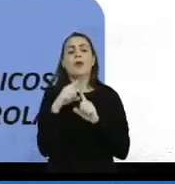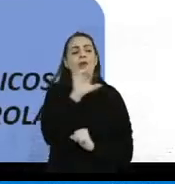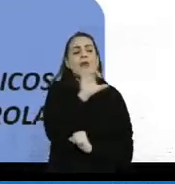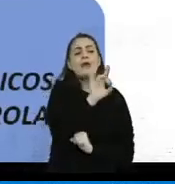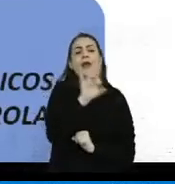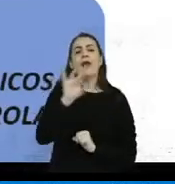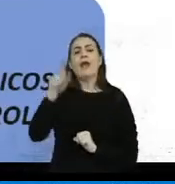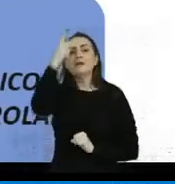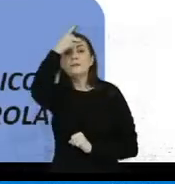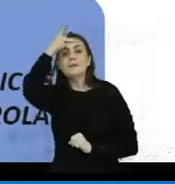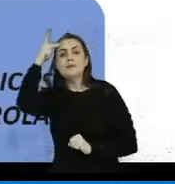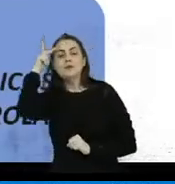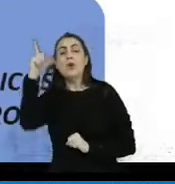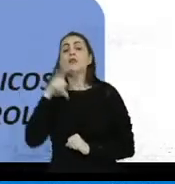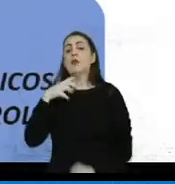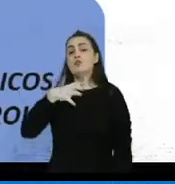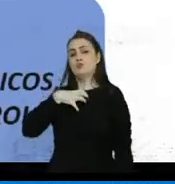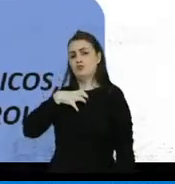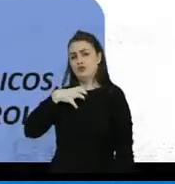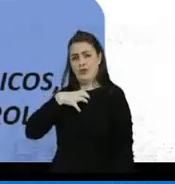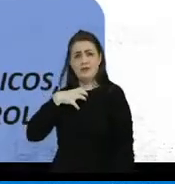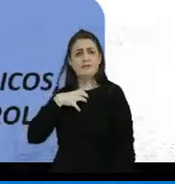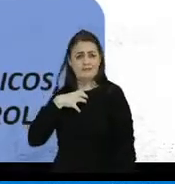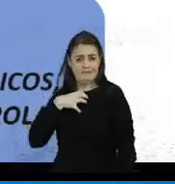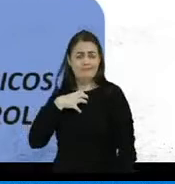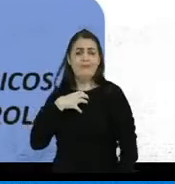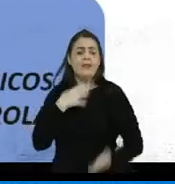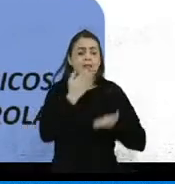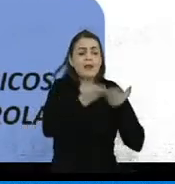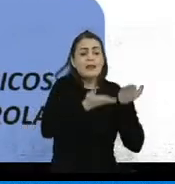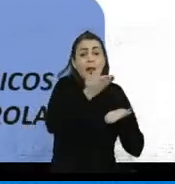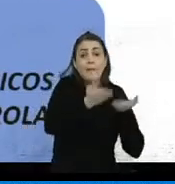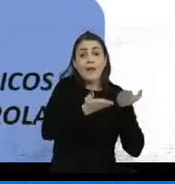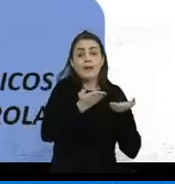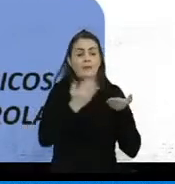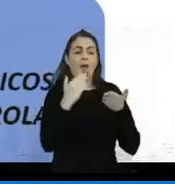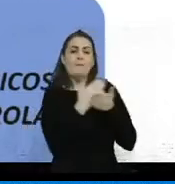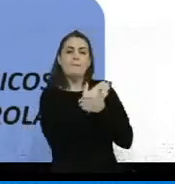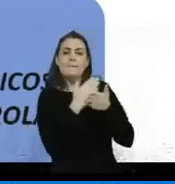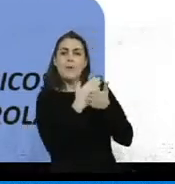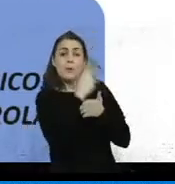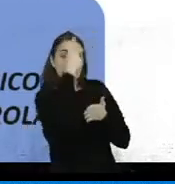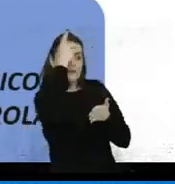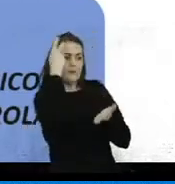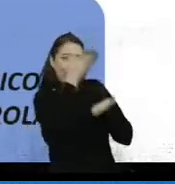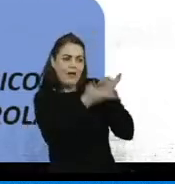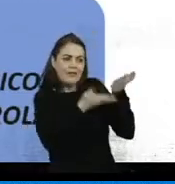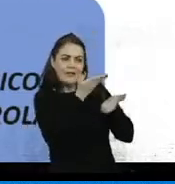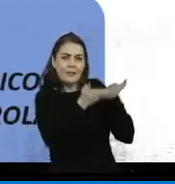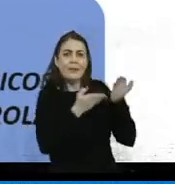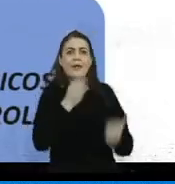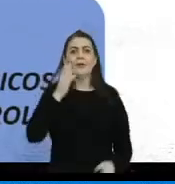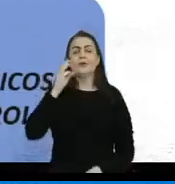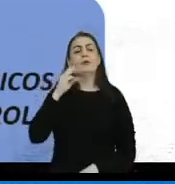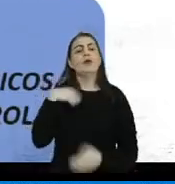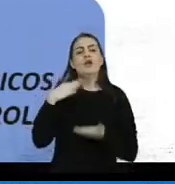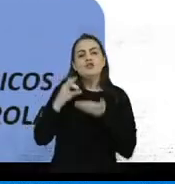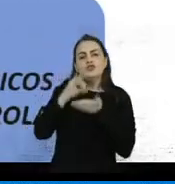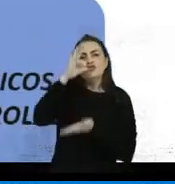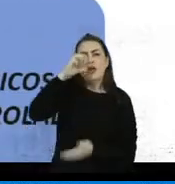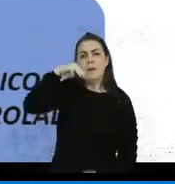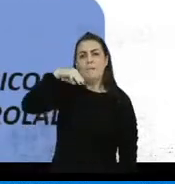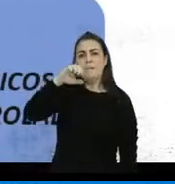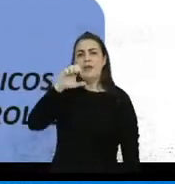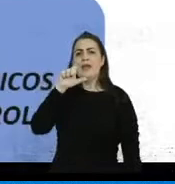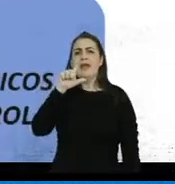que funciona. Para algumas pessoas a melissa é legal, para outras a grifônia é legal, para outras não adiantou de nada. Então, durante o tratamento,